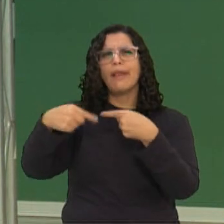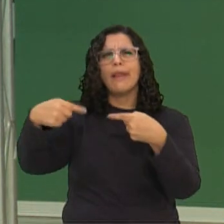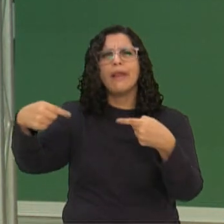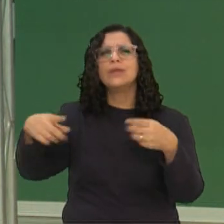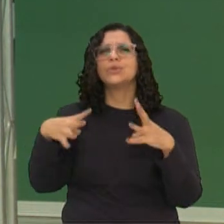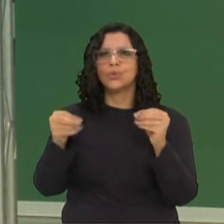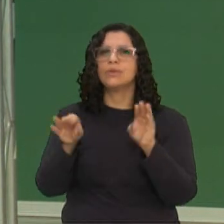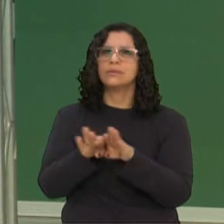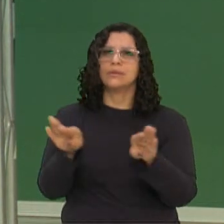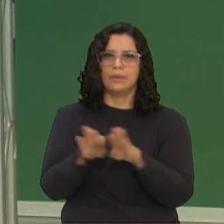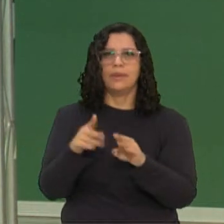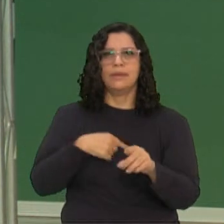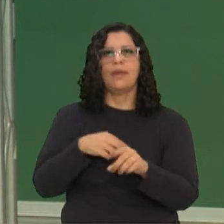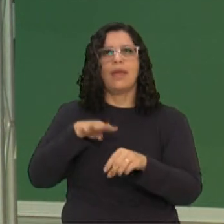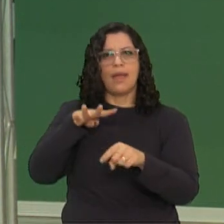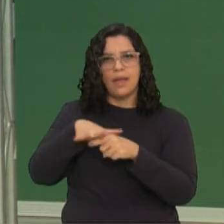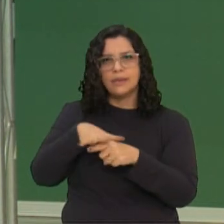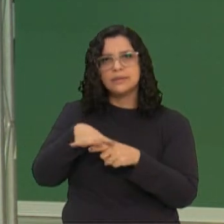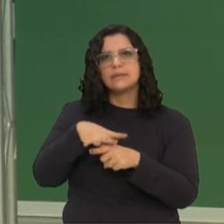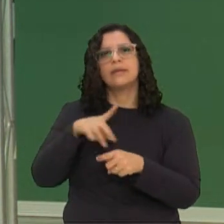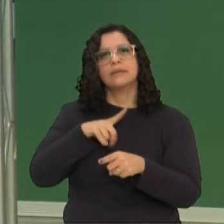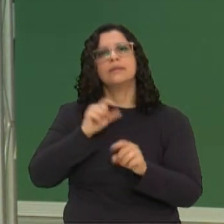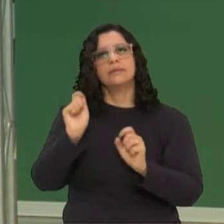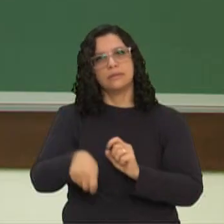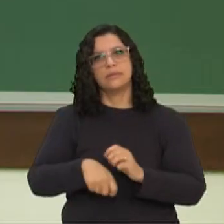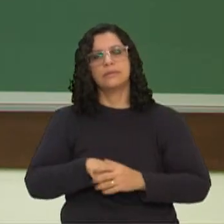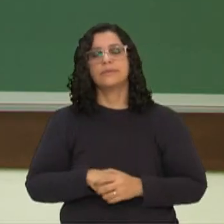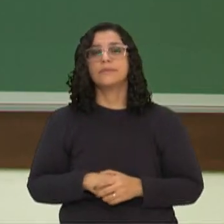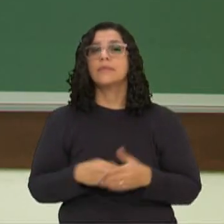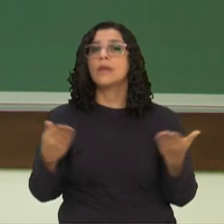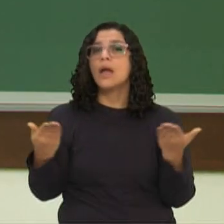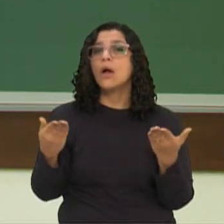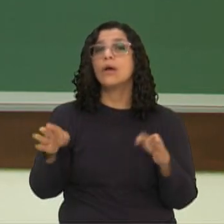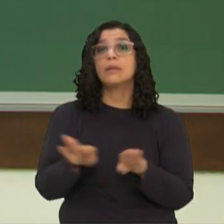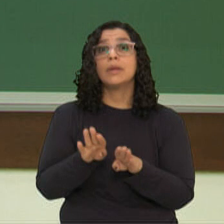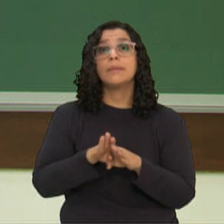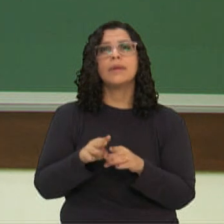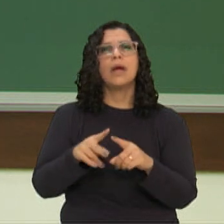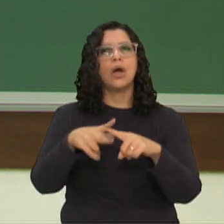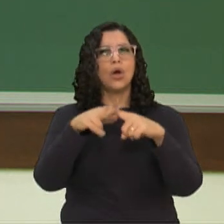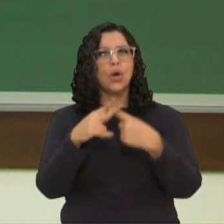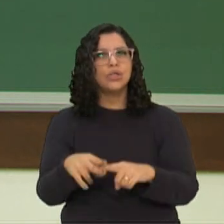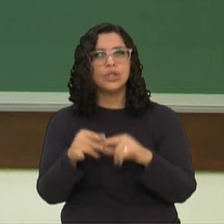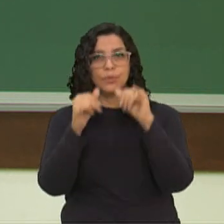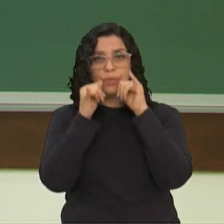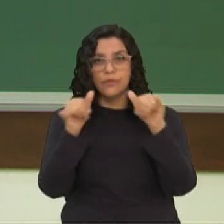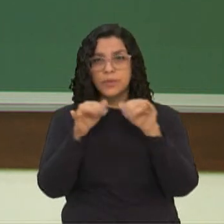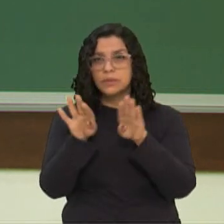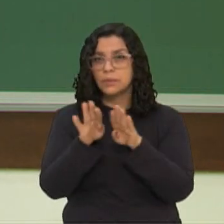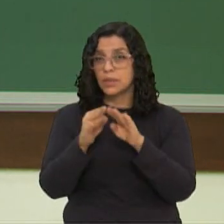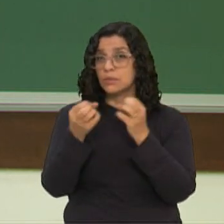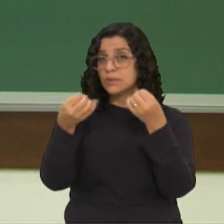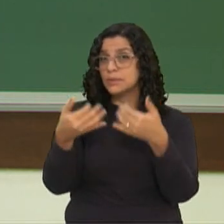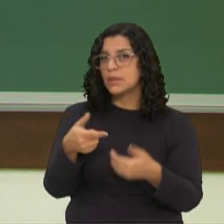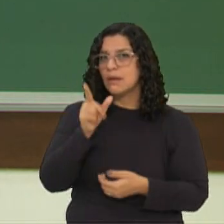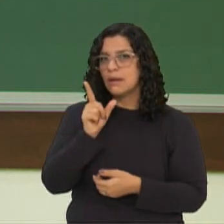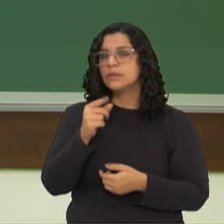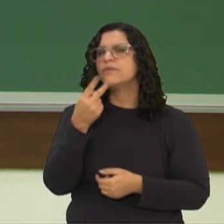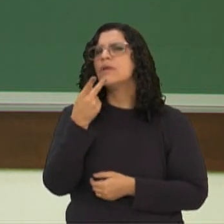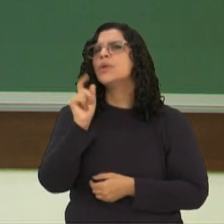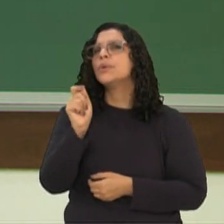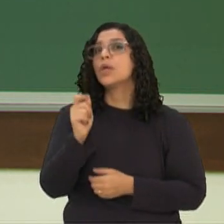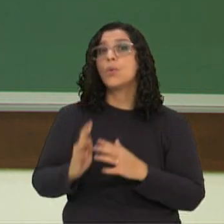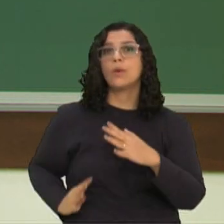todos eles oferecem resistência. Então, só para corrigir uma informação que eu dei aqui anteriormente, eu falei